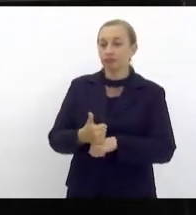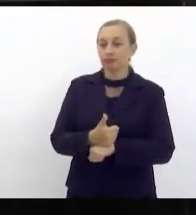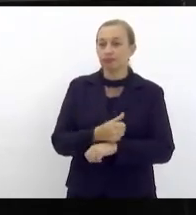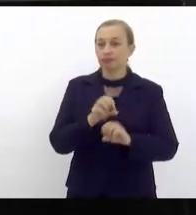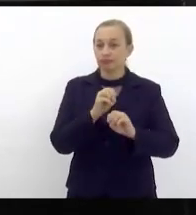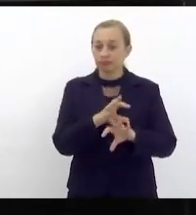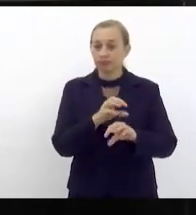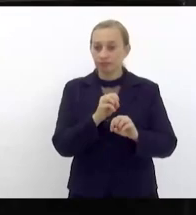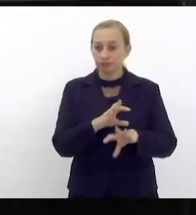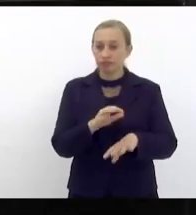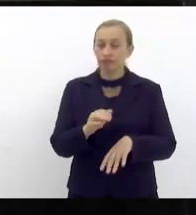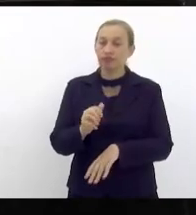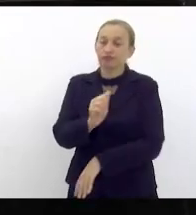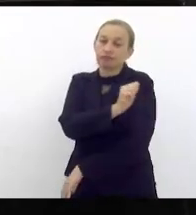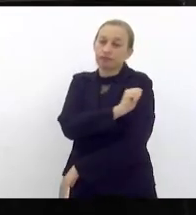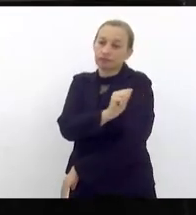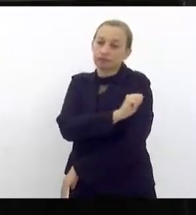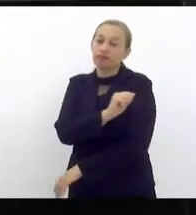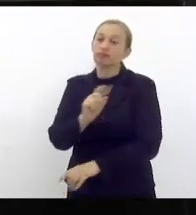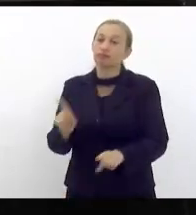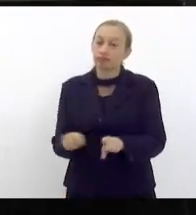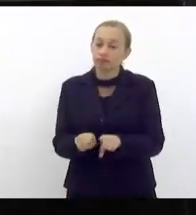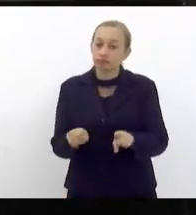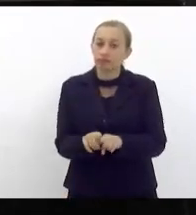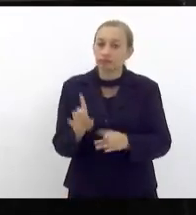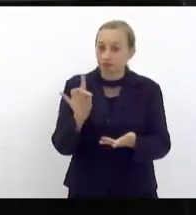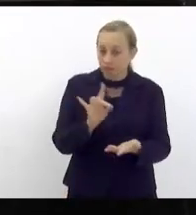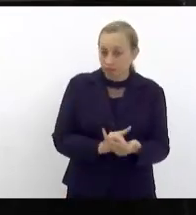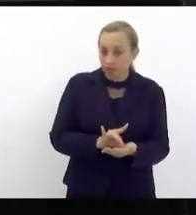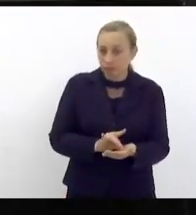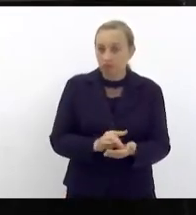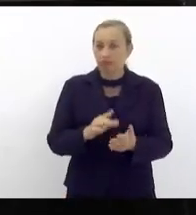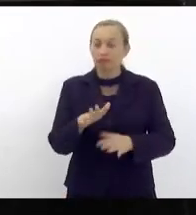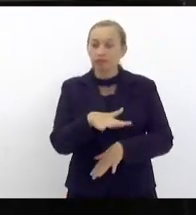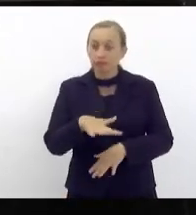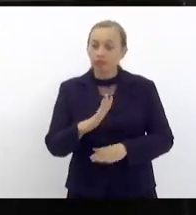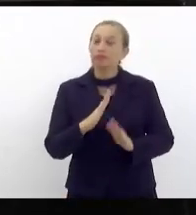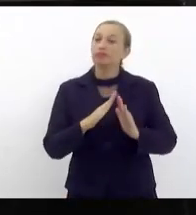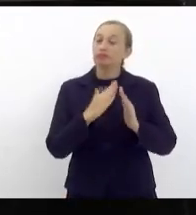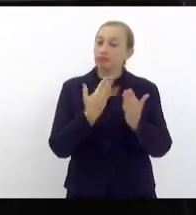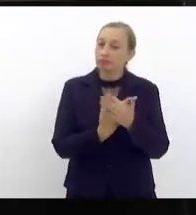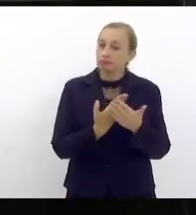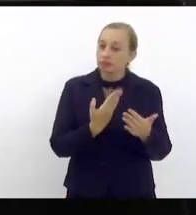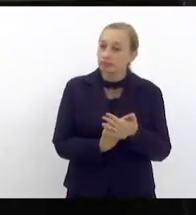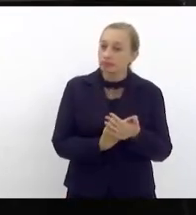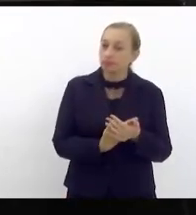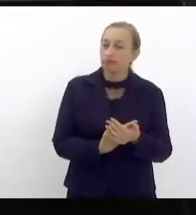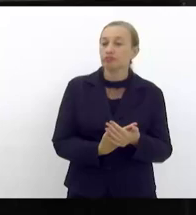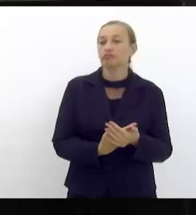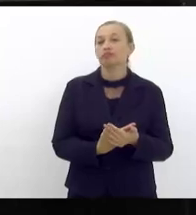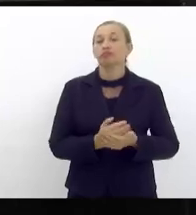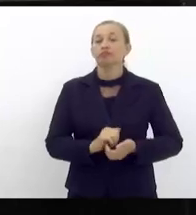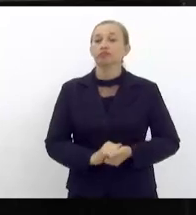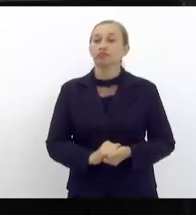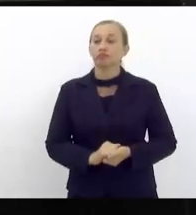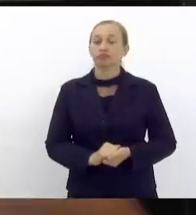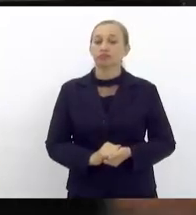para além inclusive da realidade específica das unidades escolares e muito menos tentando